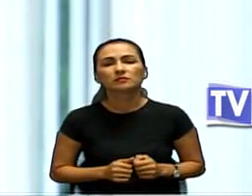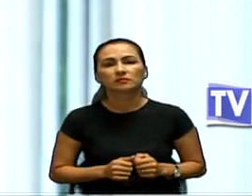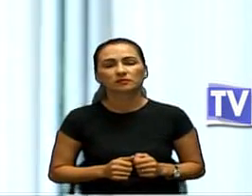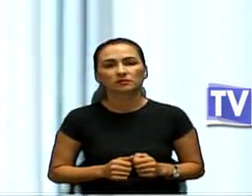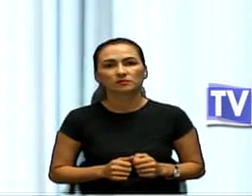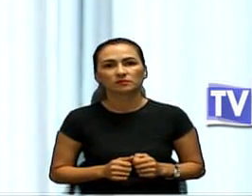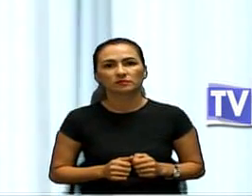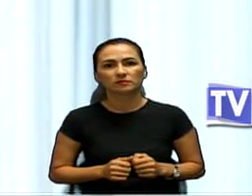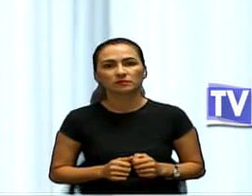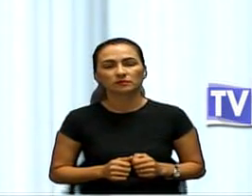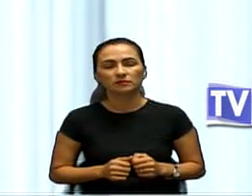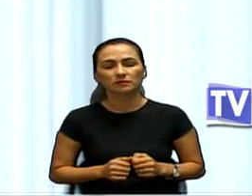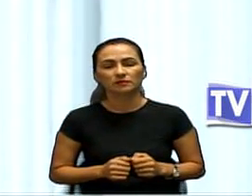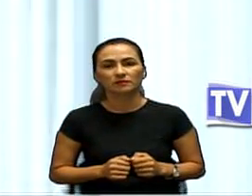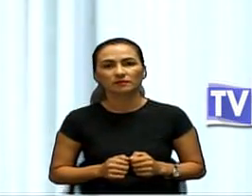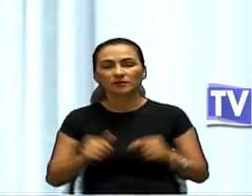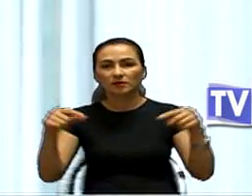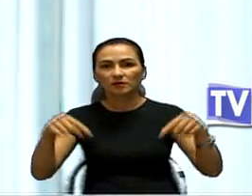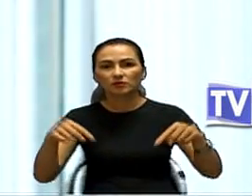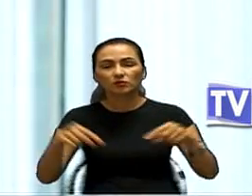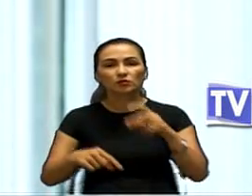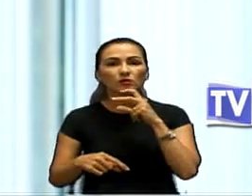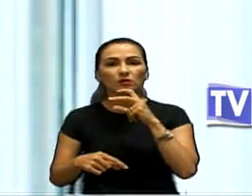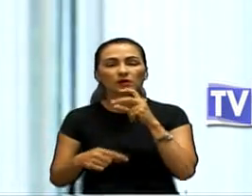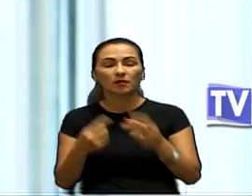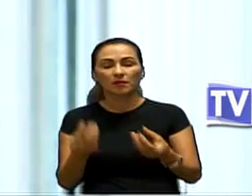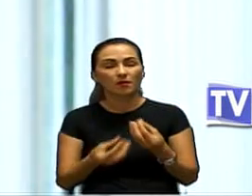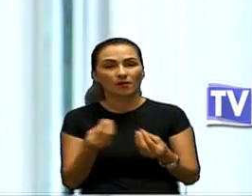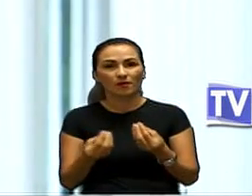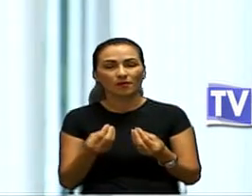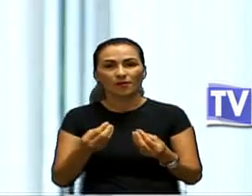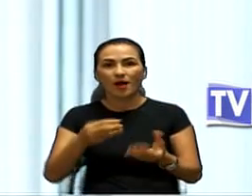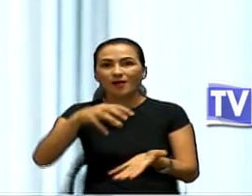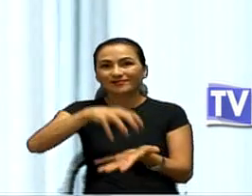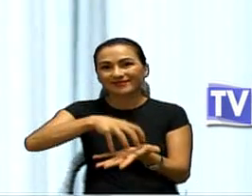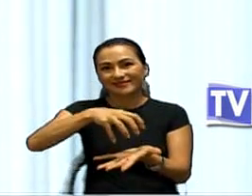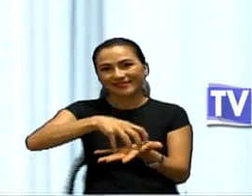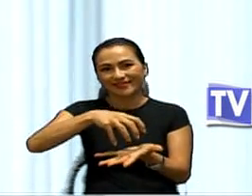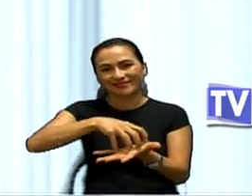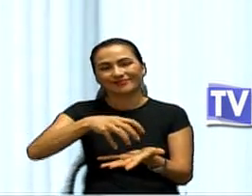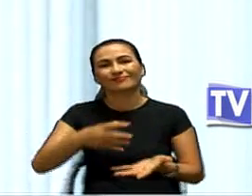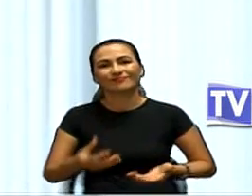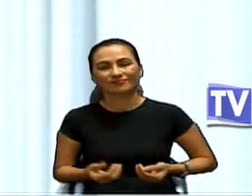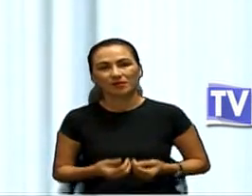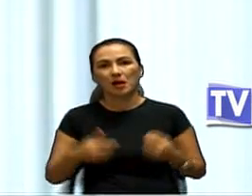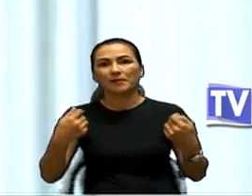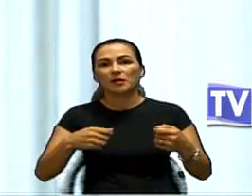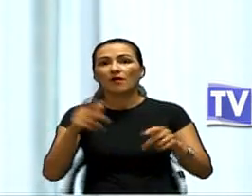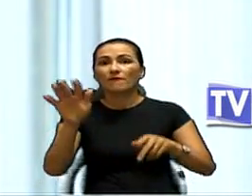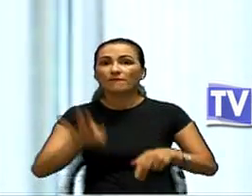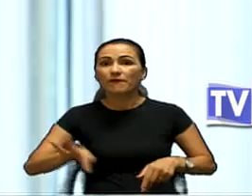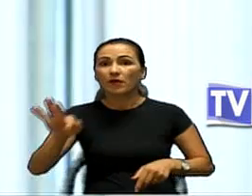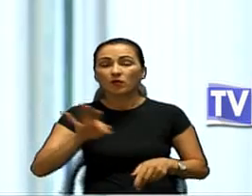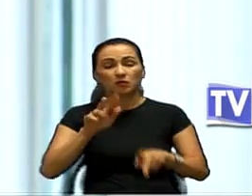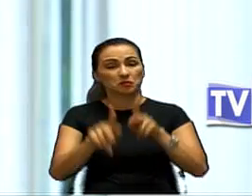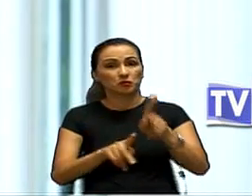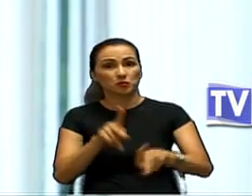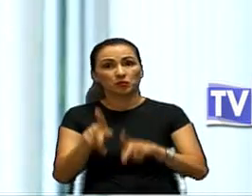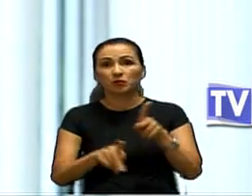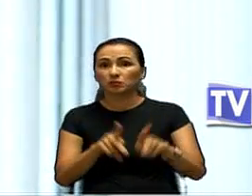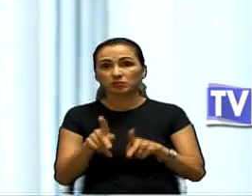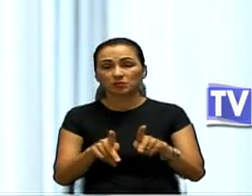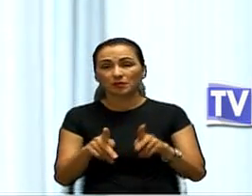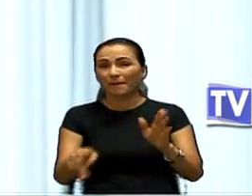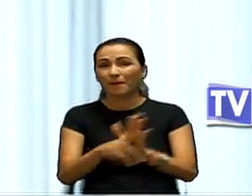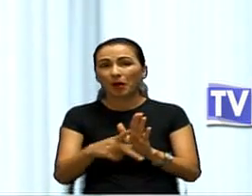cidade, ela ainda, como é polo da região metropolitana, o correto seria tivesse até uma universidade pública em relação à